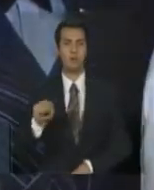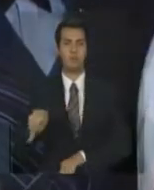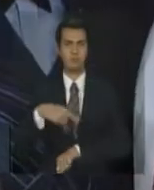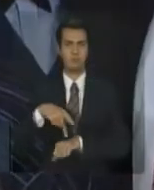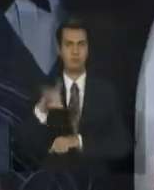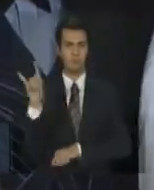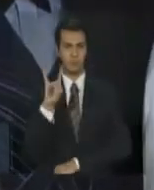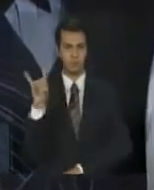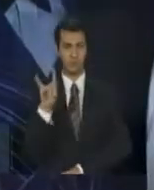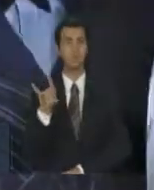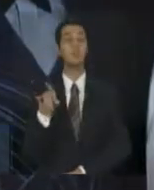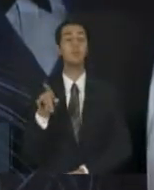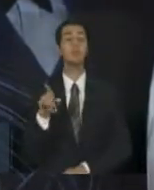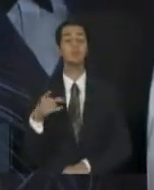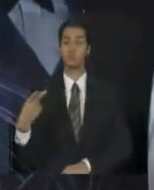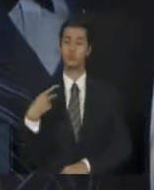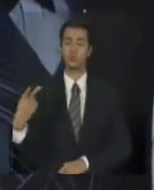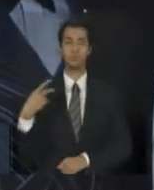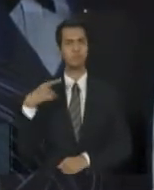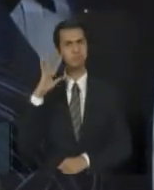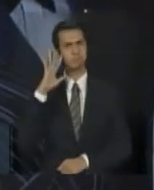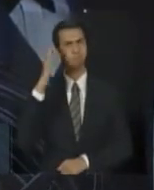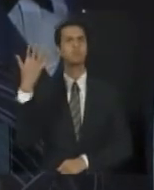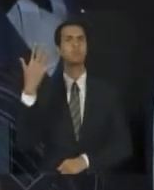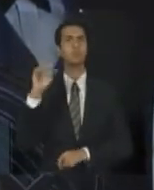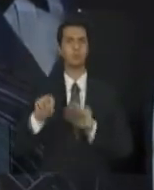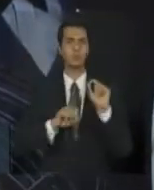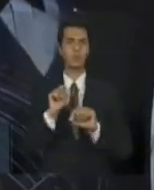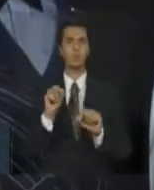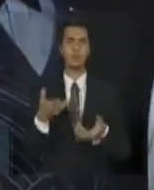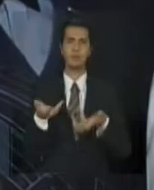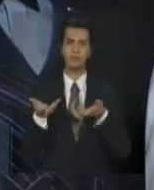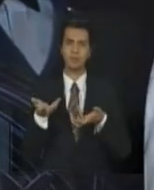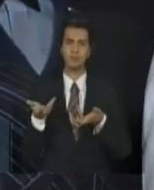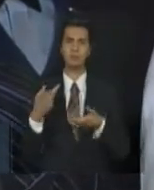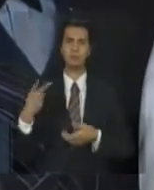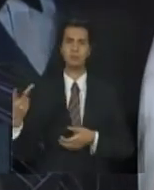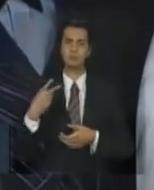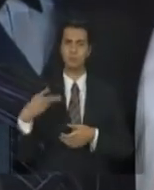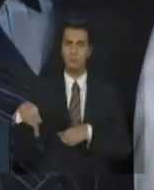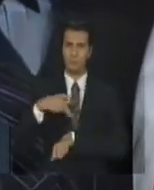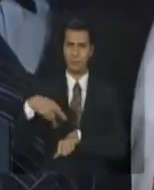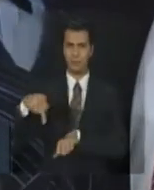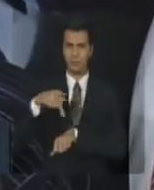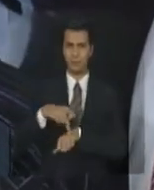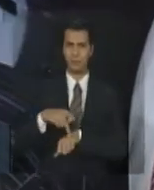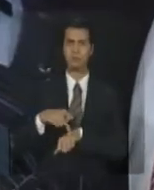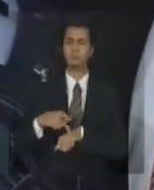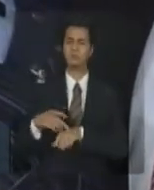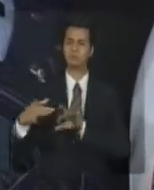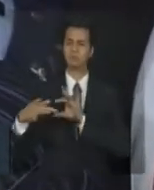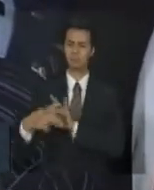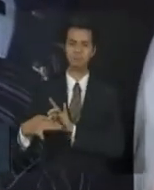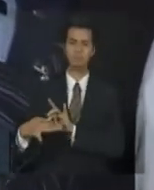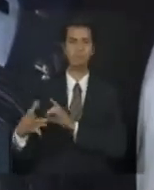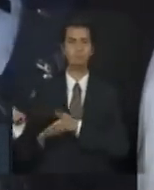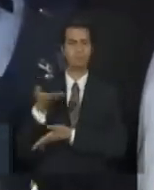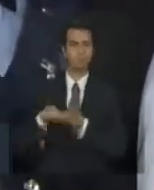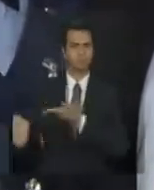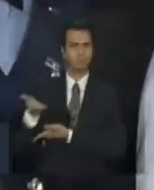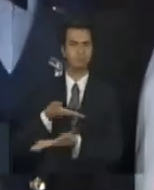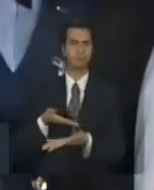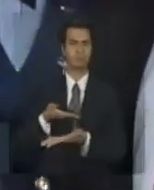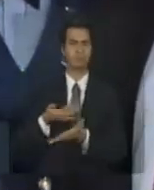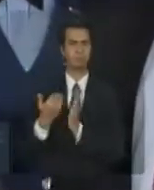E nessa reunião nós decidimos que íamos expandir as nossas relações e